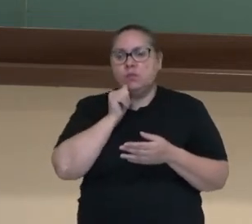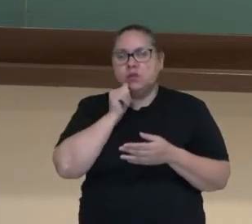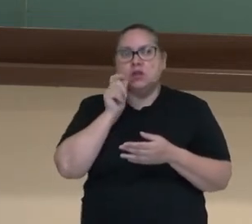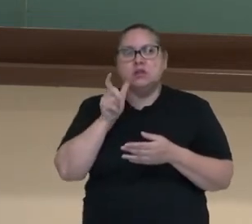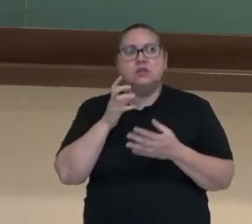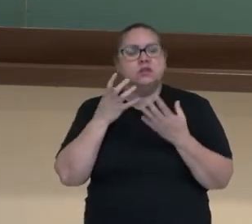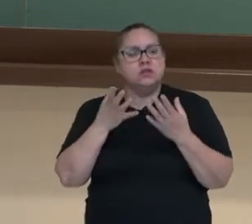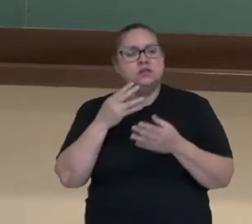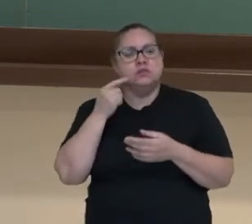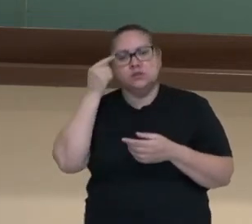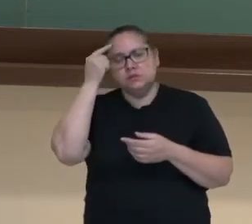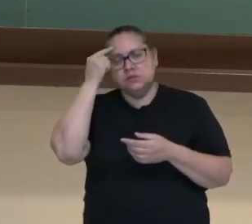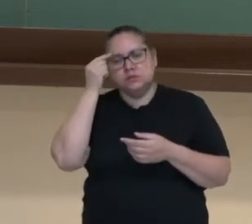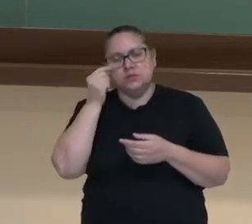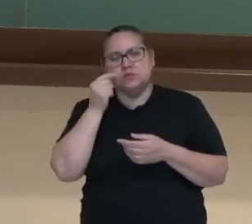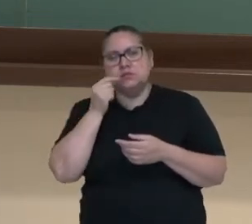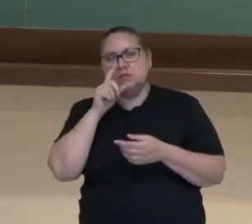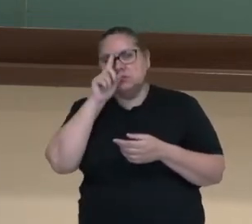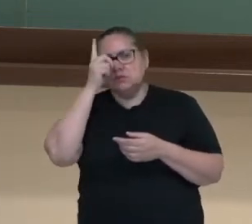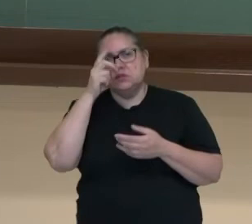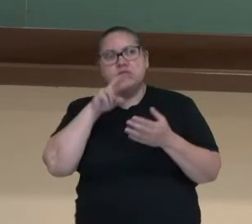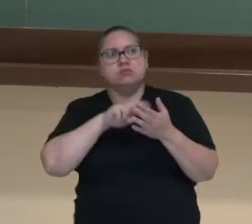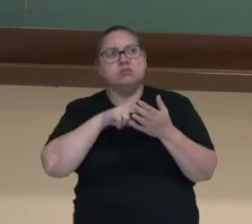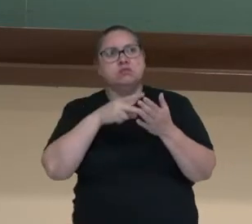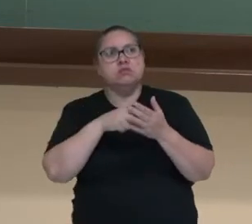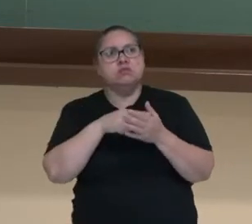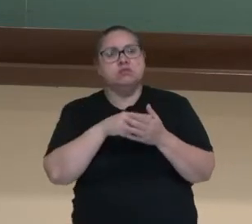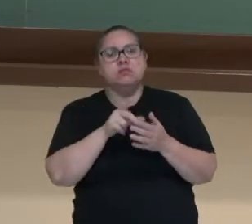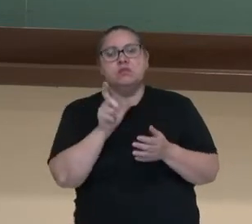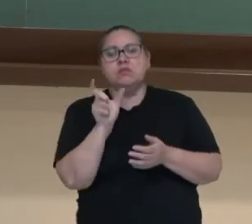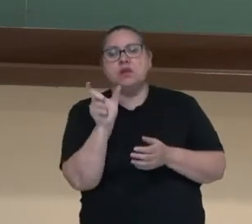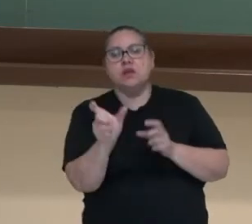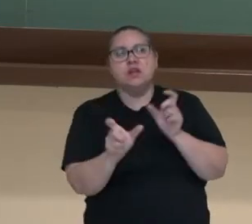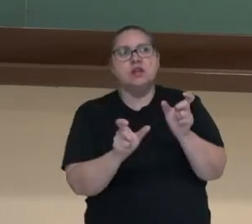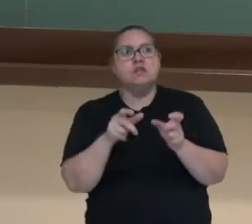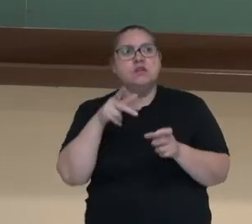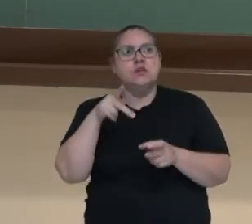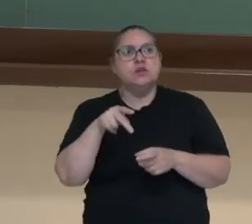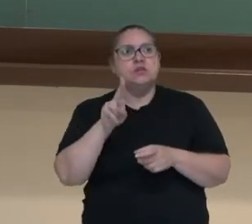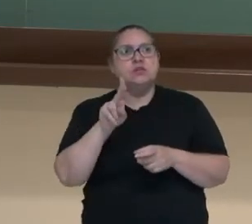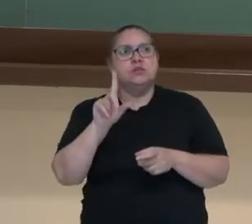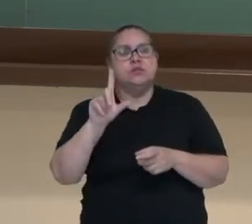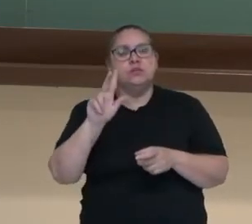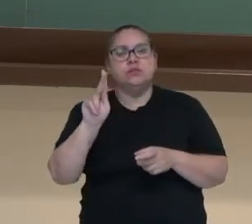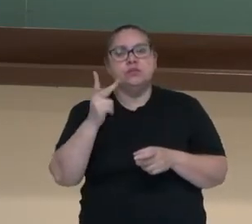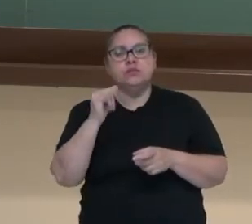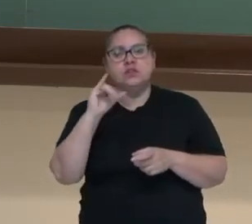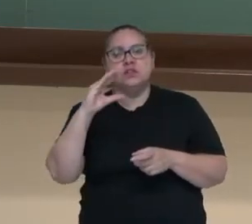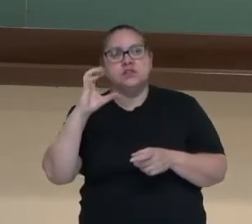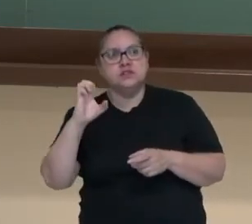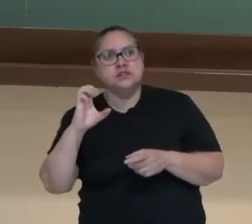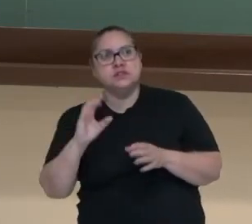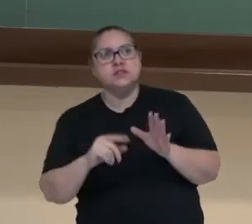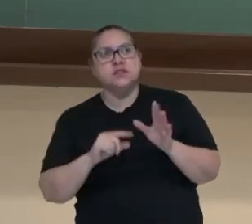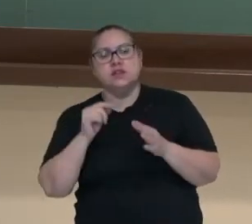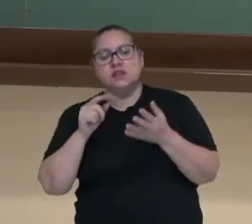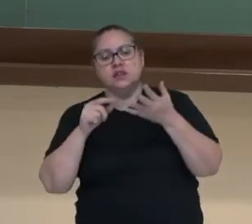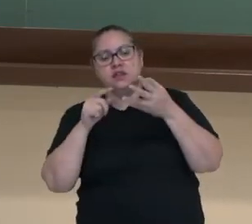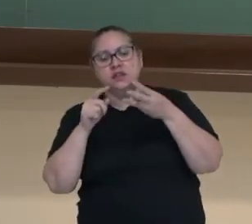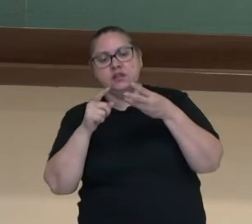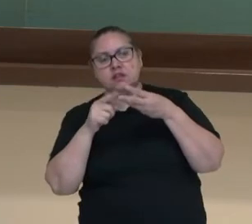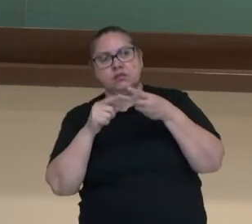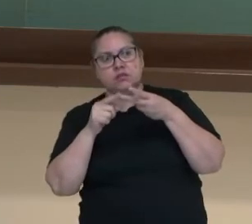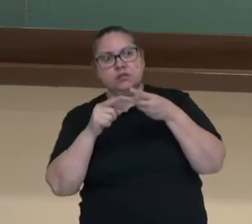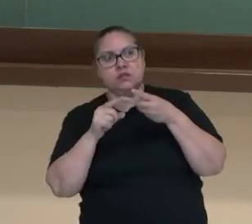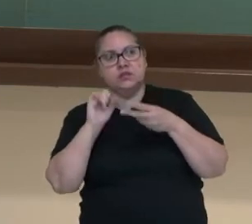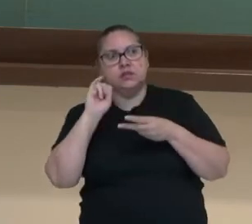Eu quero que você tente descobrir o significado de polícia e infanção. Será que você consegue? Faz aí,